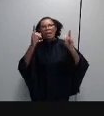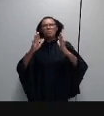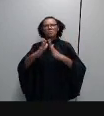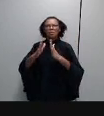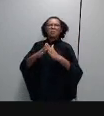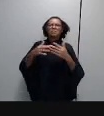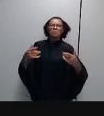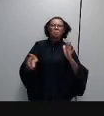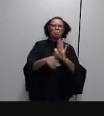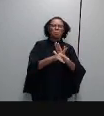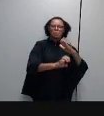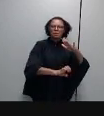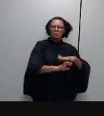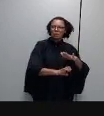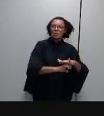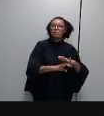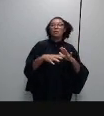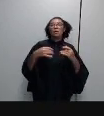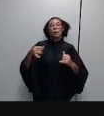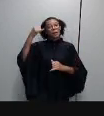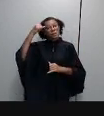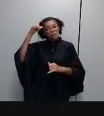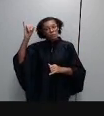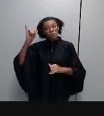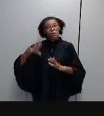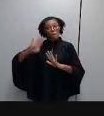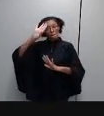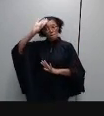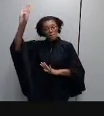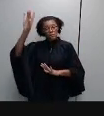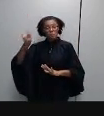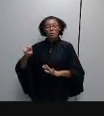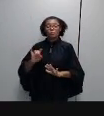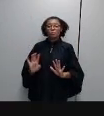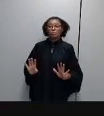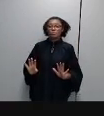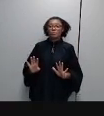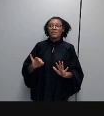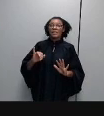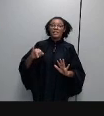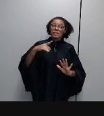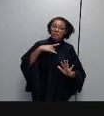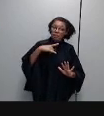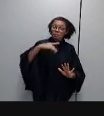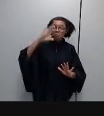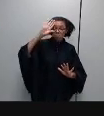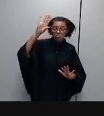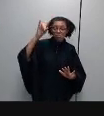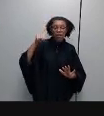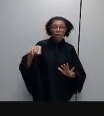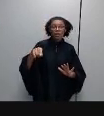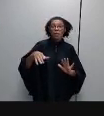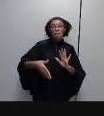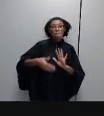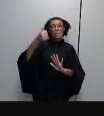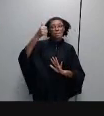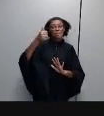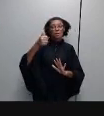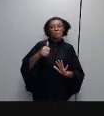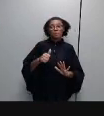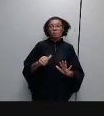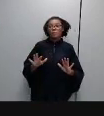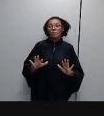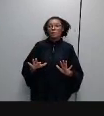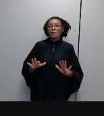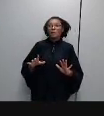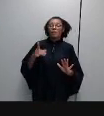da Fazenda deve ter prioridade ela não tem prioridade lá na habilitação do crédito eu penso talvez essa